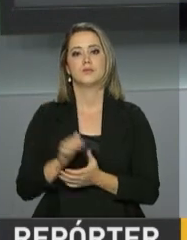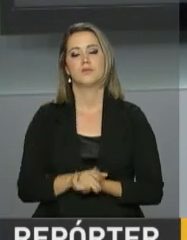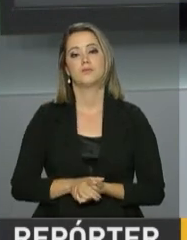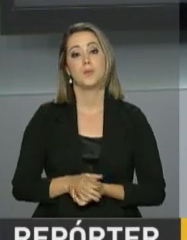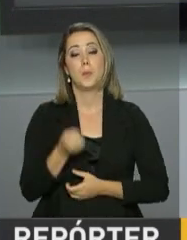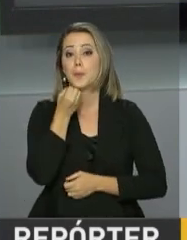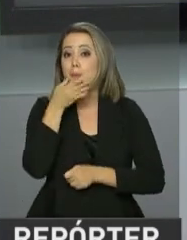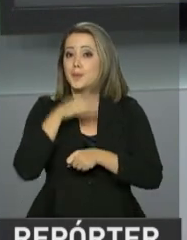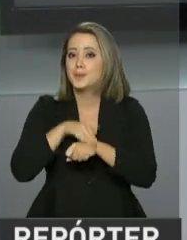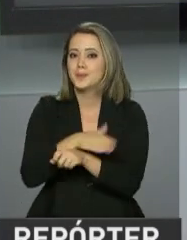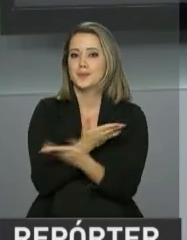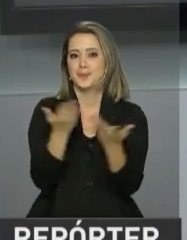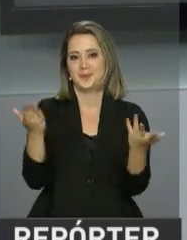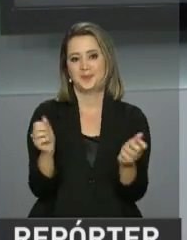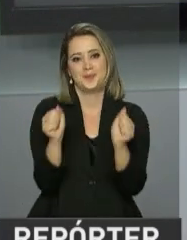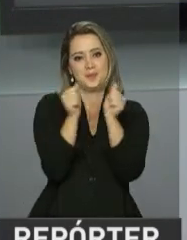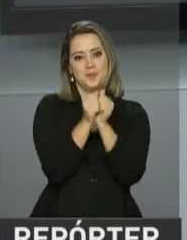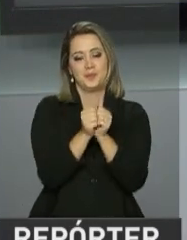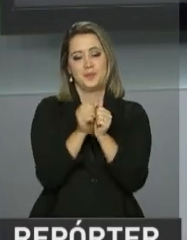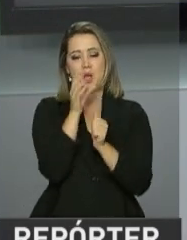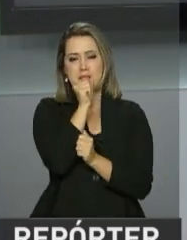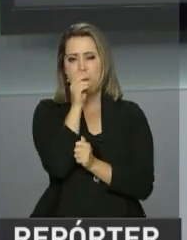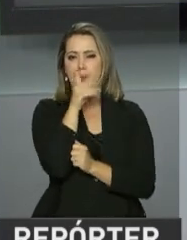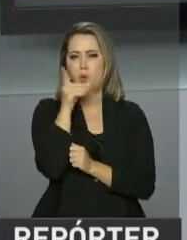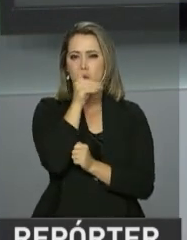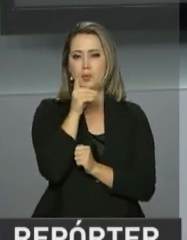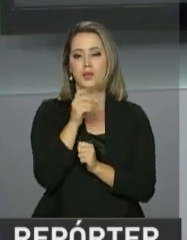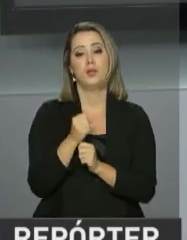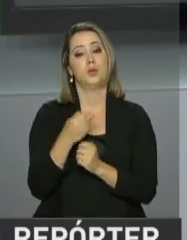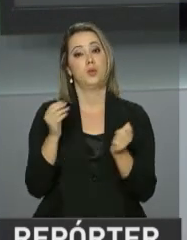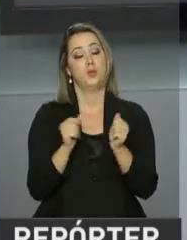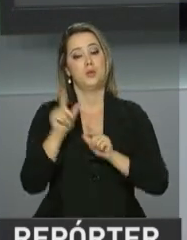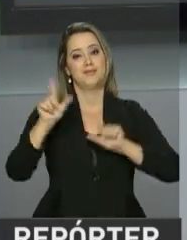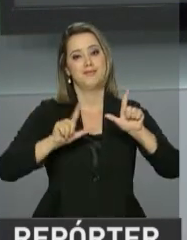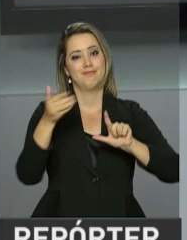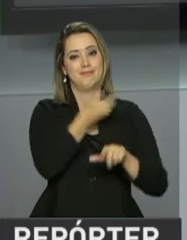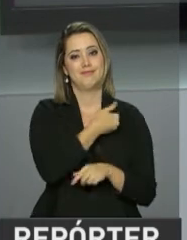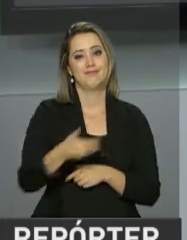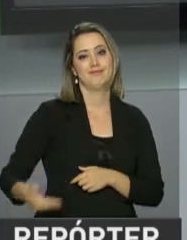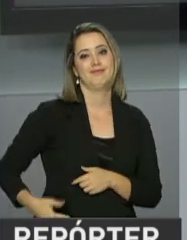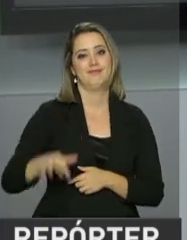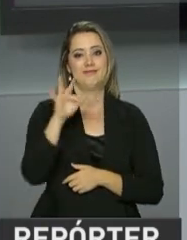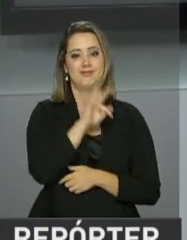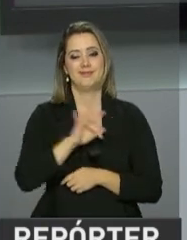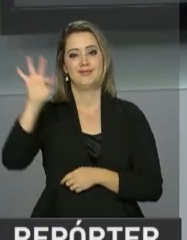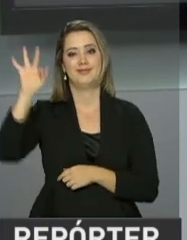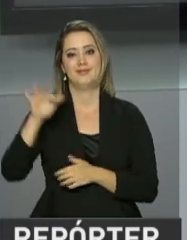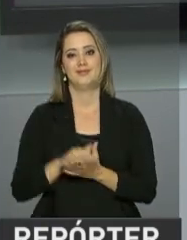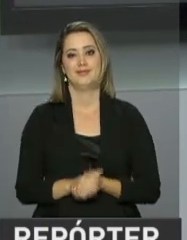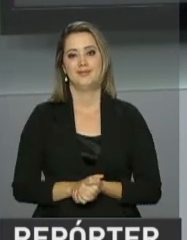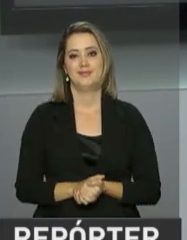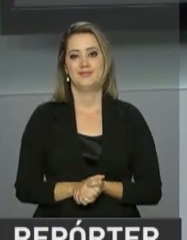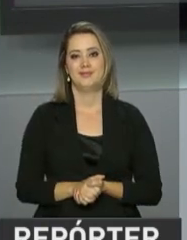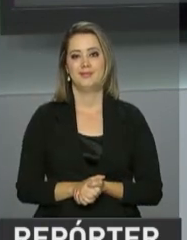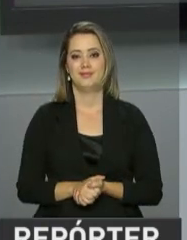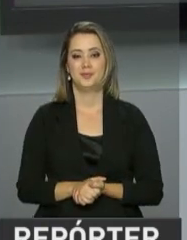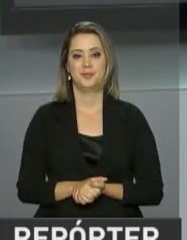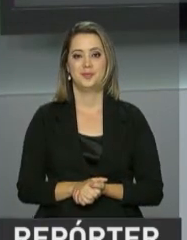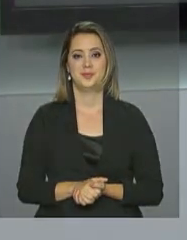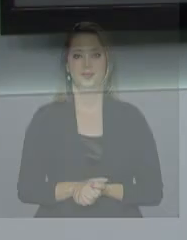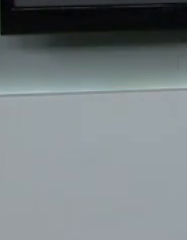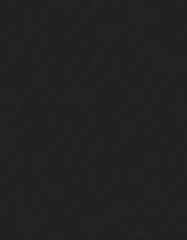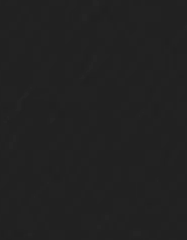internet uma boa noite pra você um ótimo final de semana e continue com a gente aqui na nbr a tv do governo federal